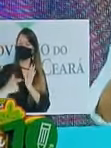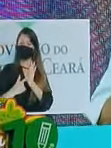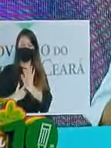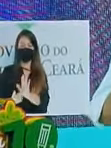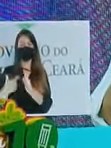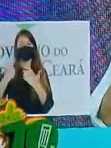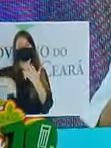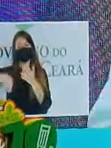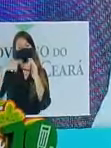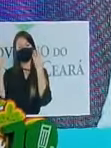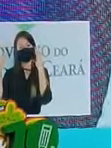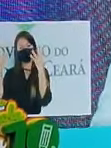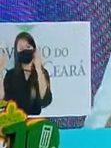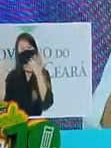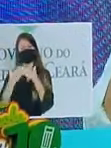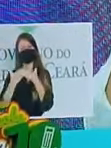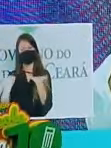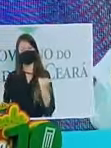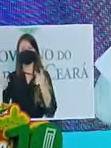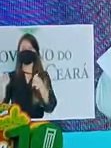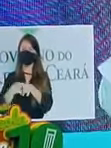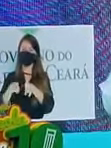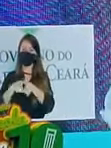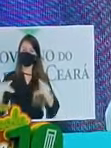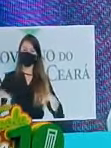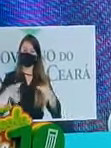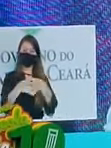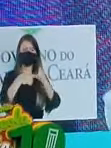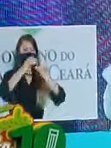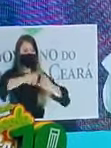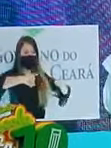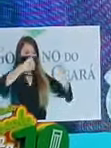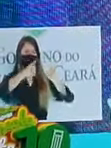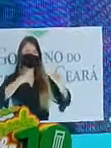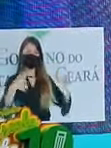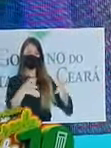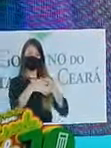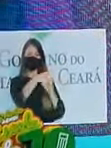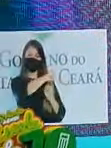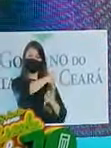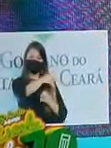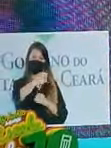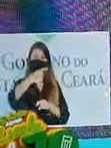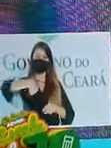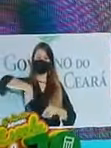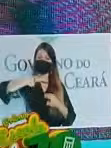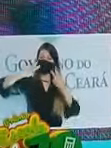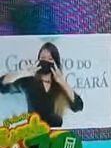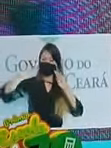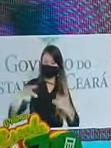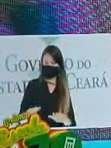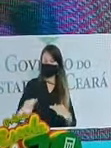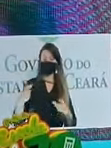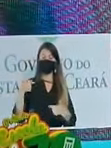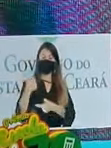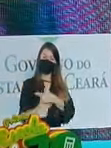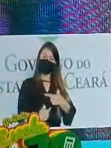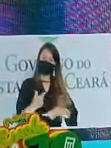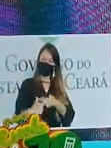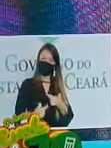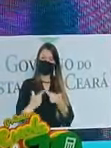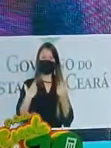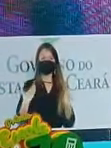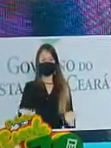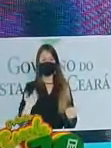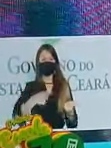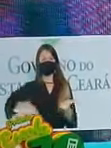nossos parabéns, transmita a toda a equipe da educação do município os nossos parabéns, nosso reconhecimento pelo trabalho que vocês